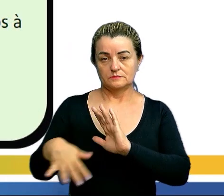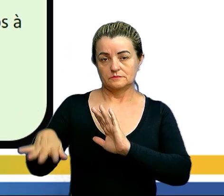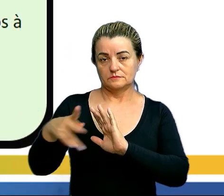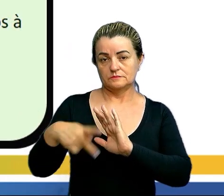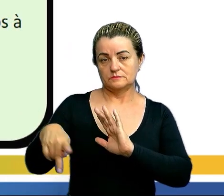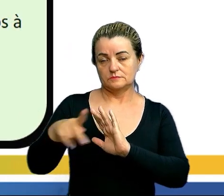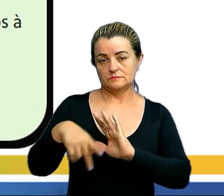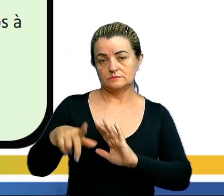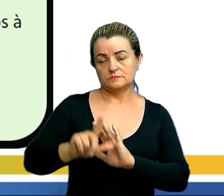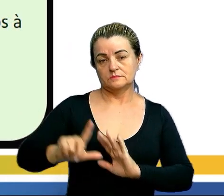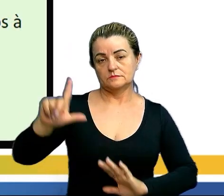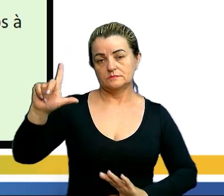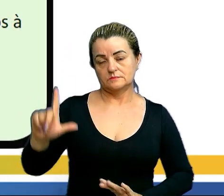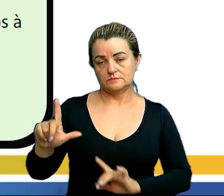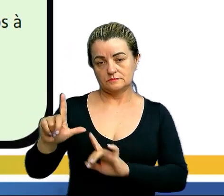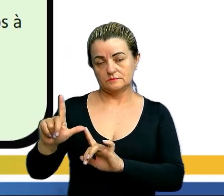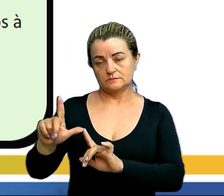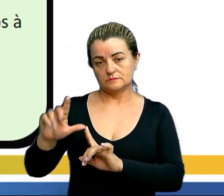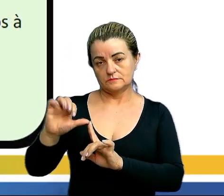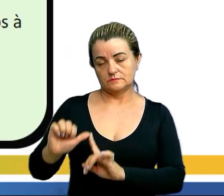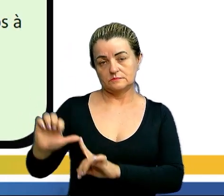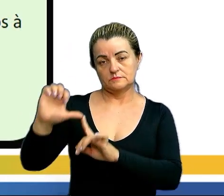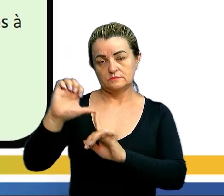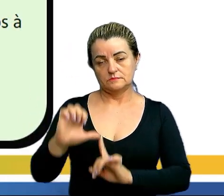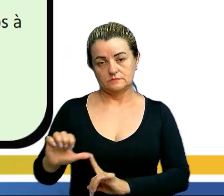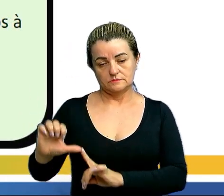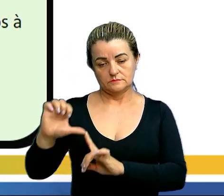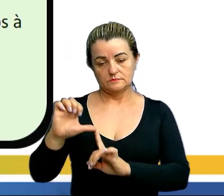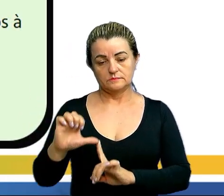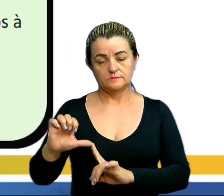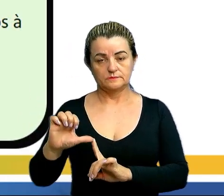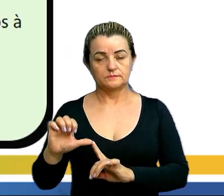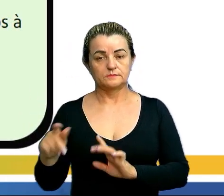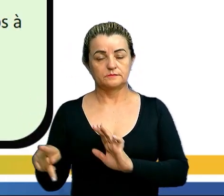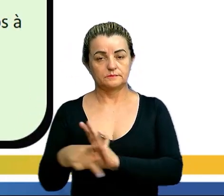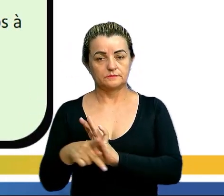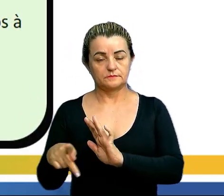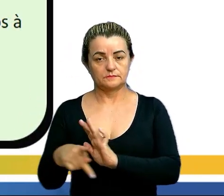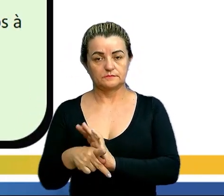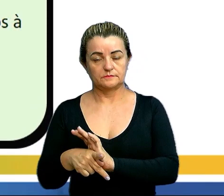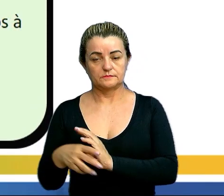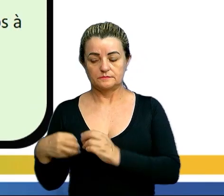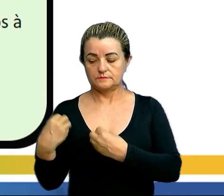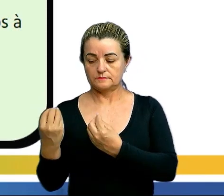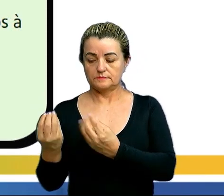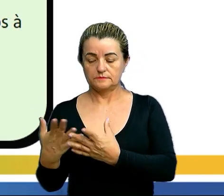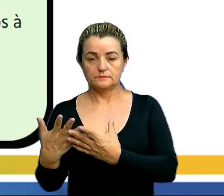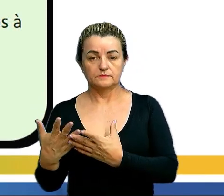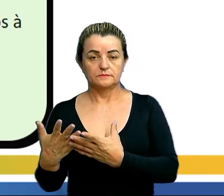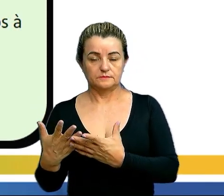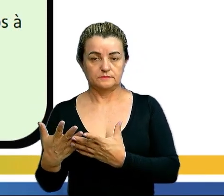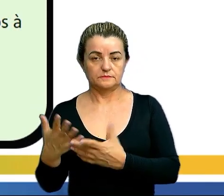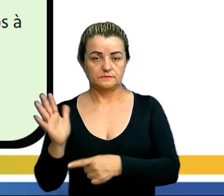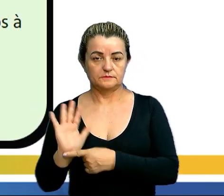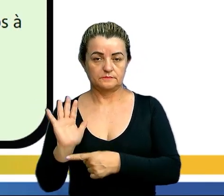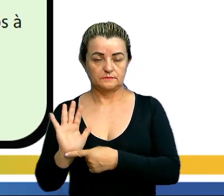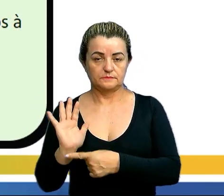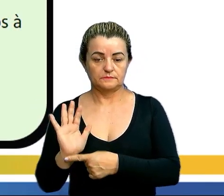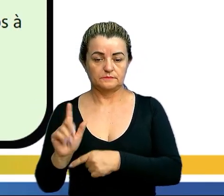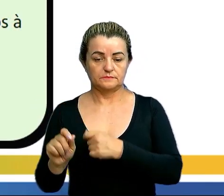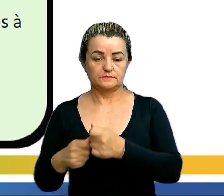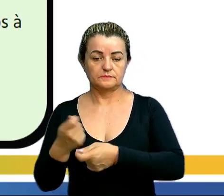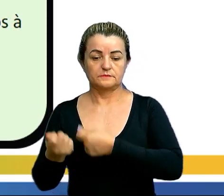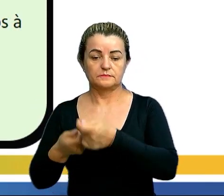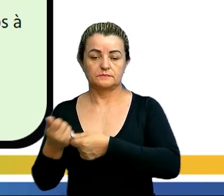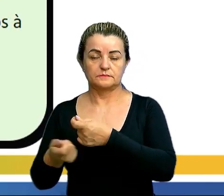os países aliados à União Soviética, né, os países socialistas, oferecendo, então, também ajuda econômica para que